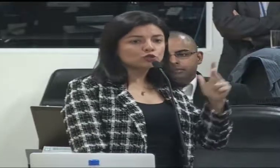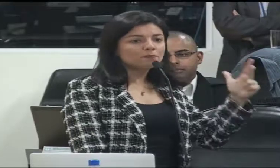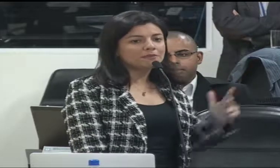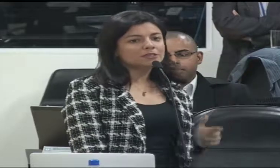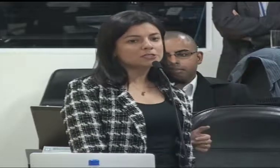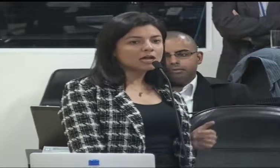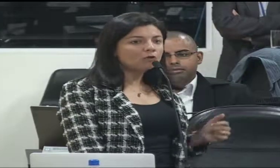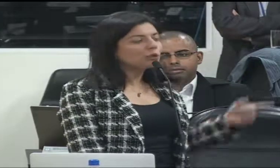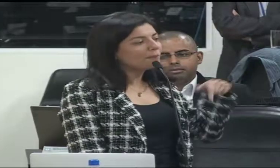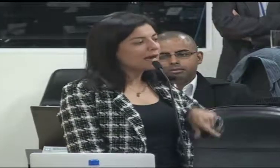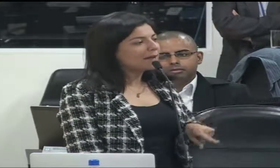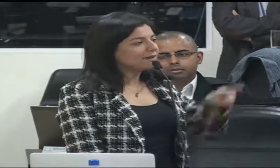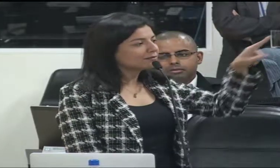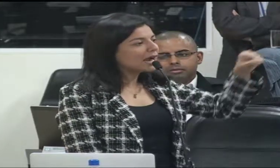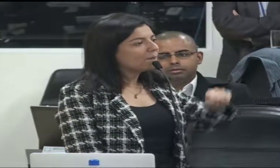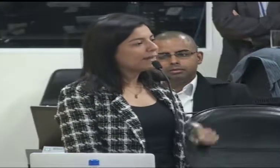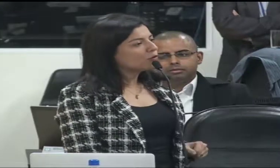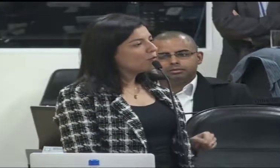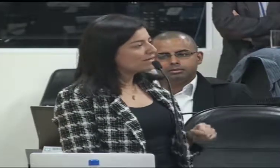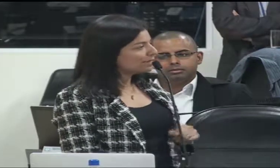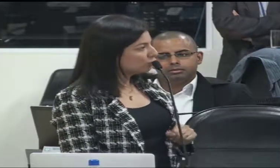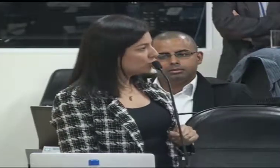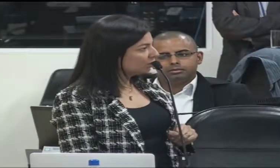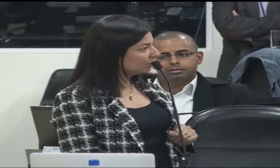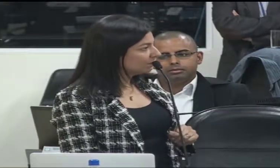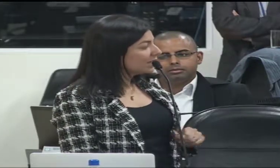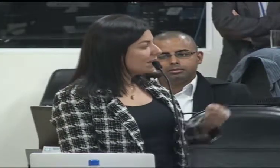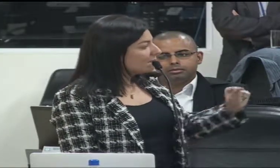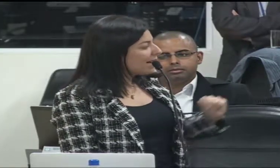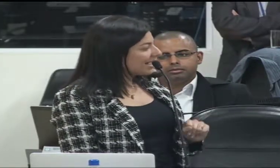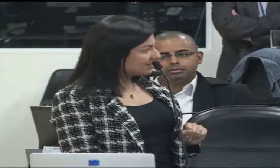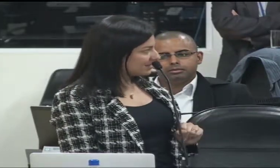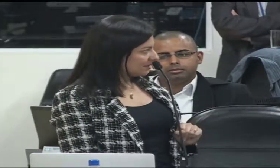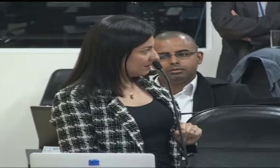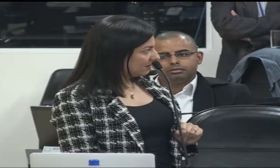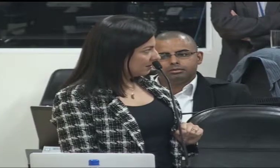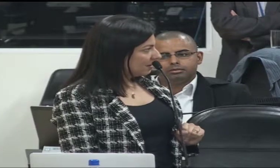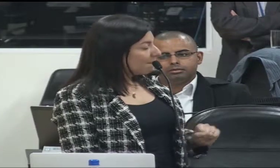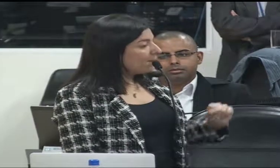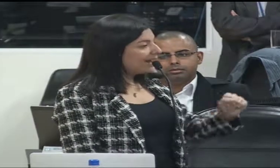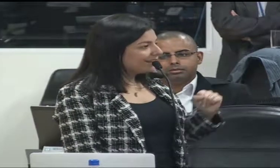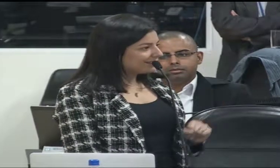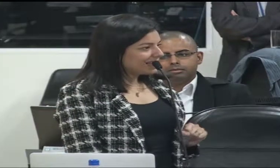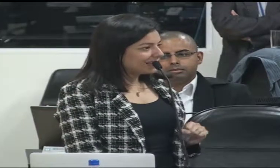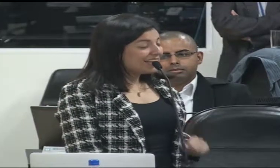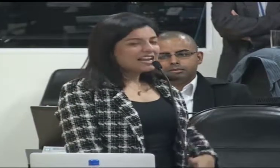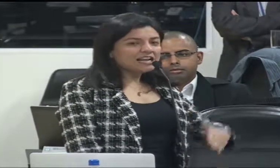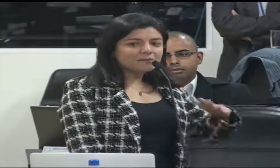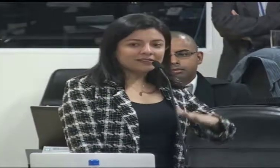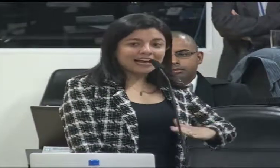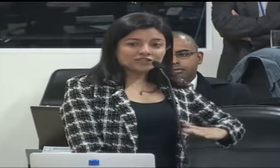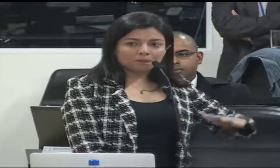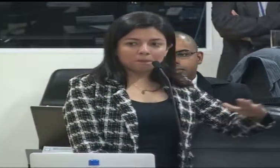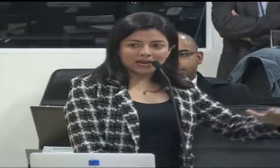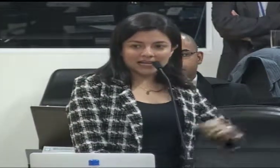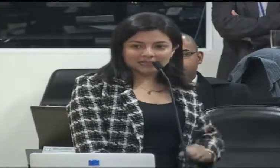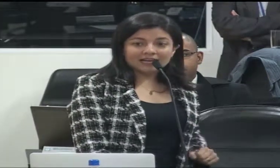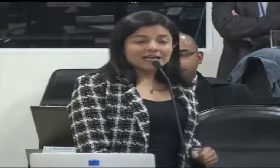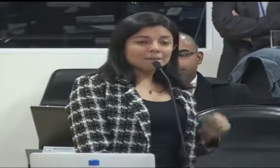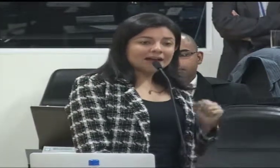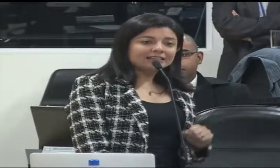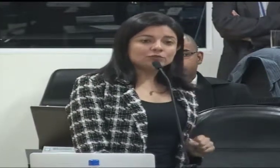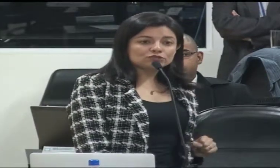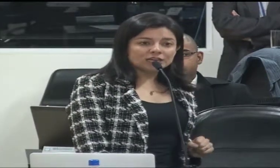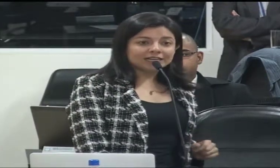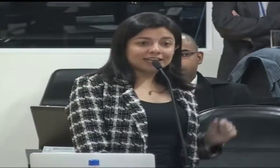ou submissão do parlamentar para com o executivo, mas para ter liberdade plena